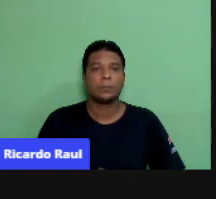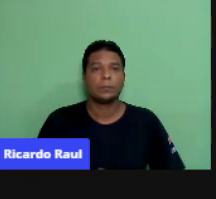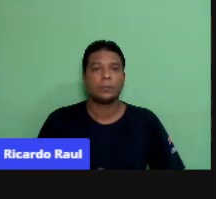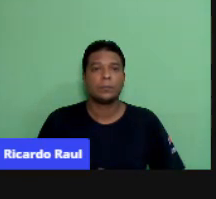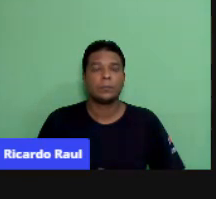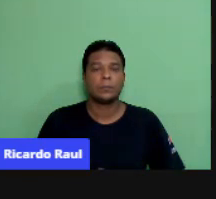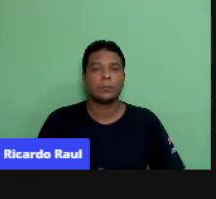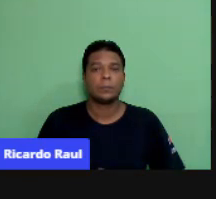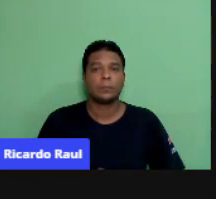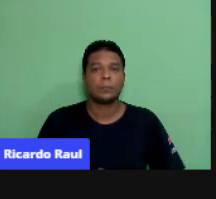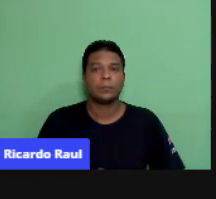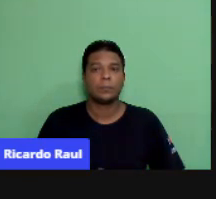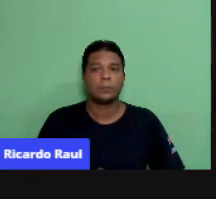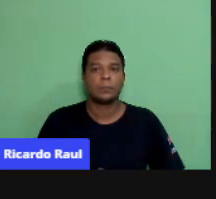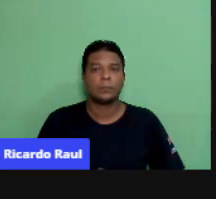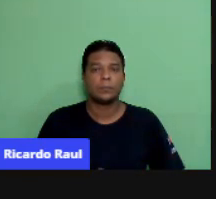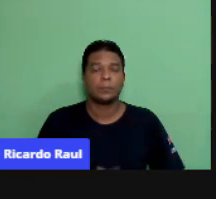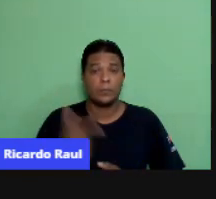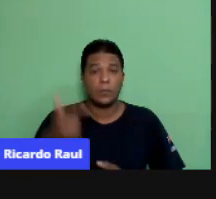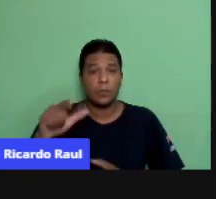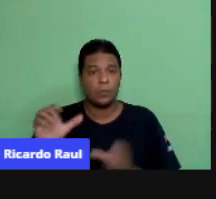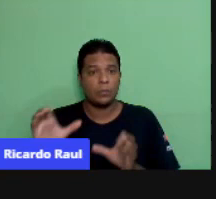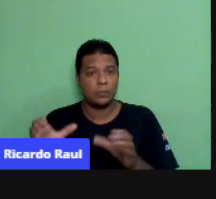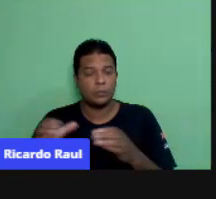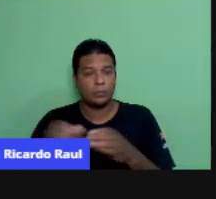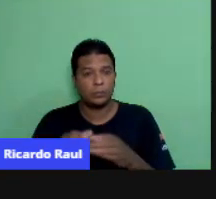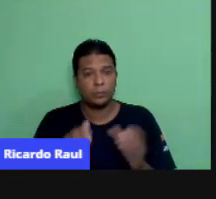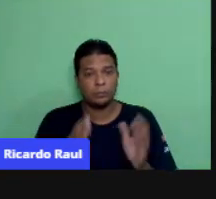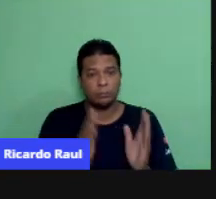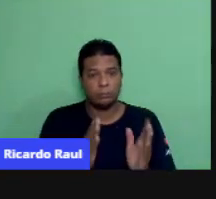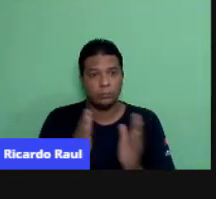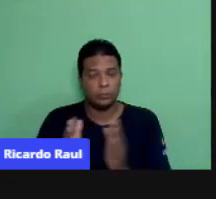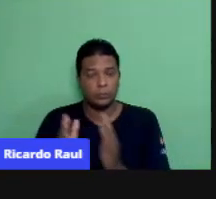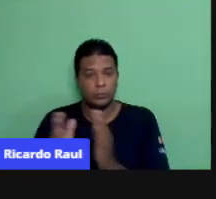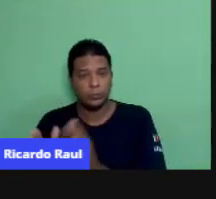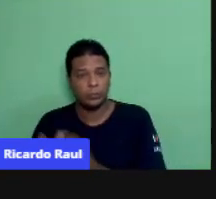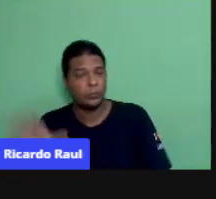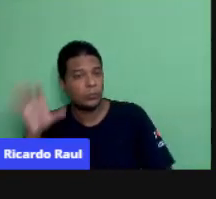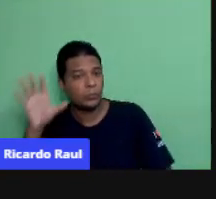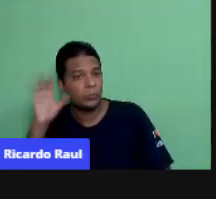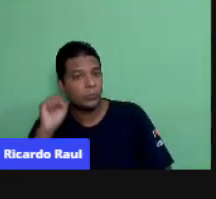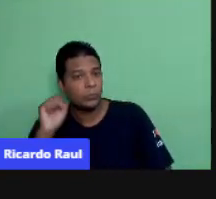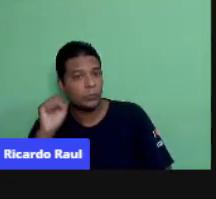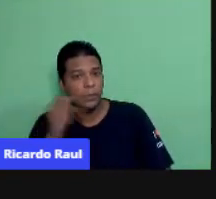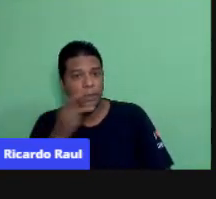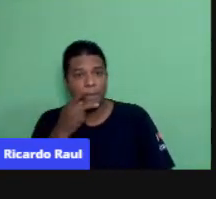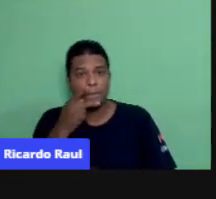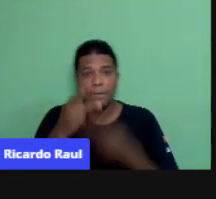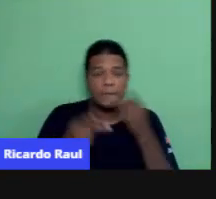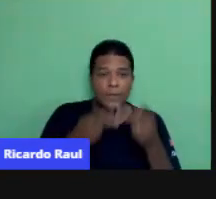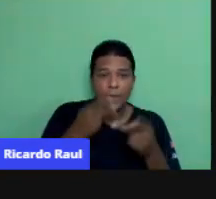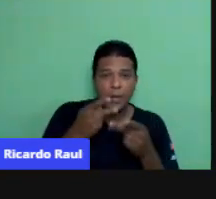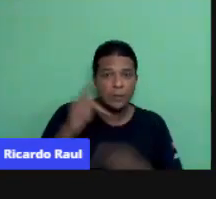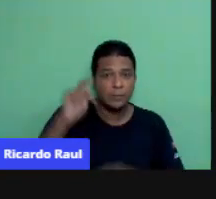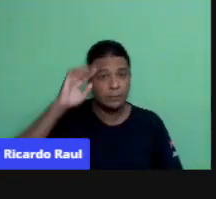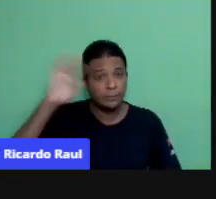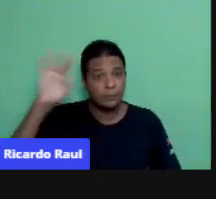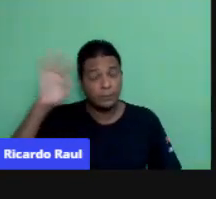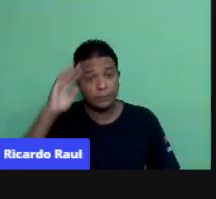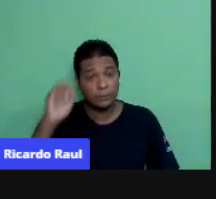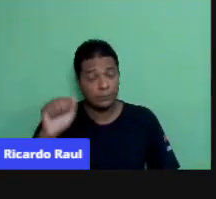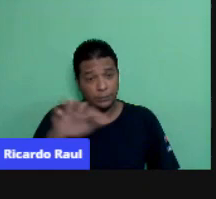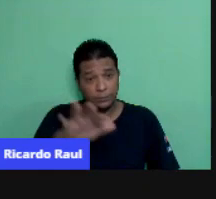Aqui os outros campos de experiência, que é a escuta, fala, escrita, pensamento e imaginação.